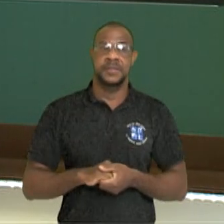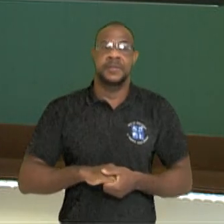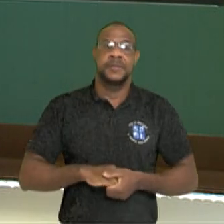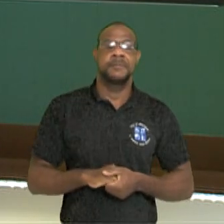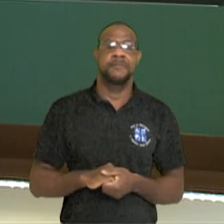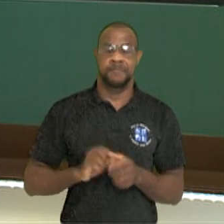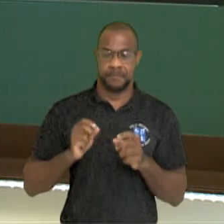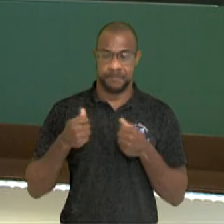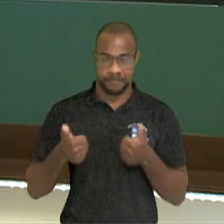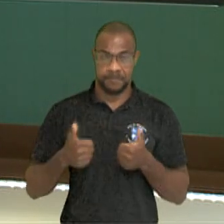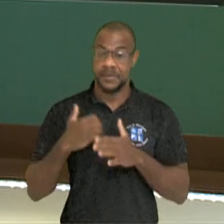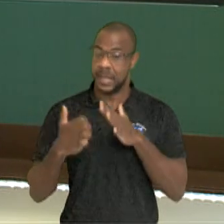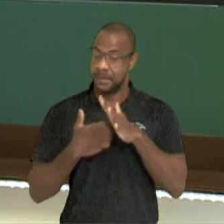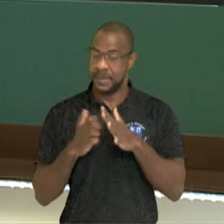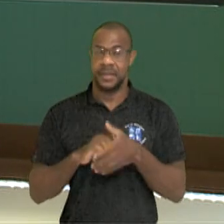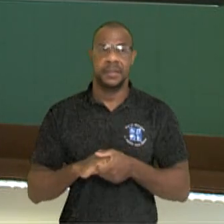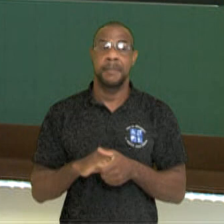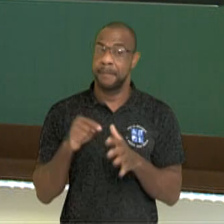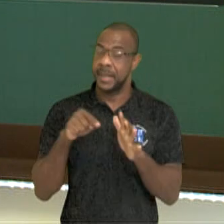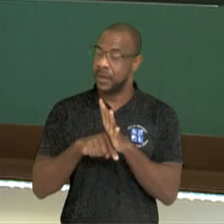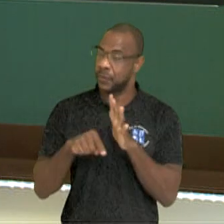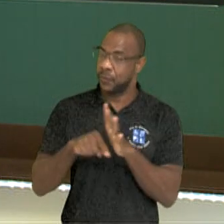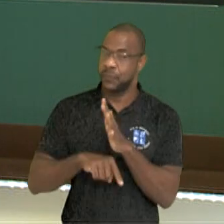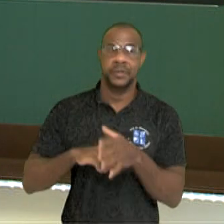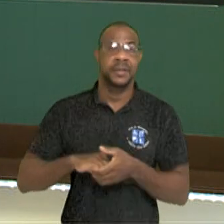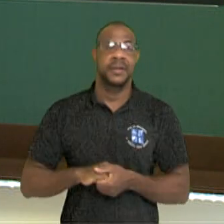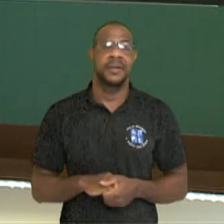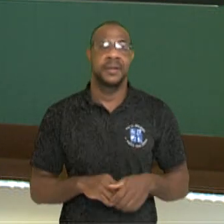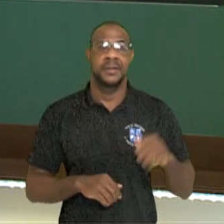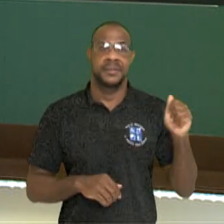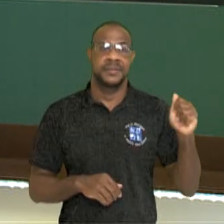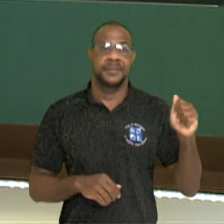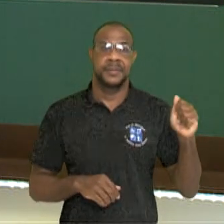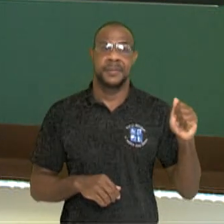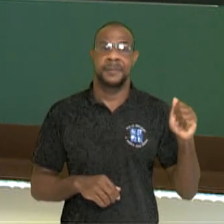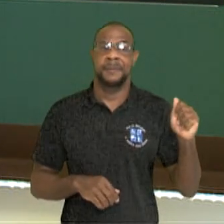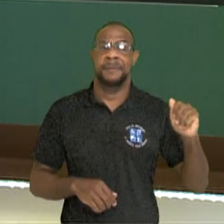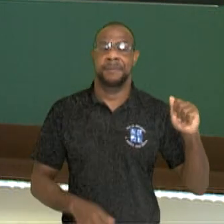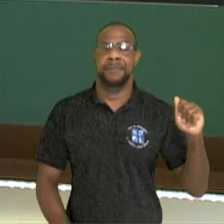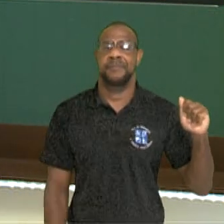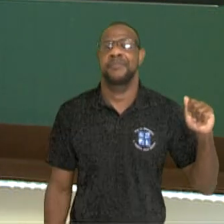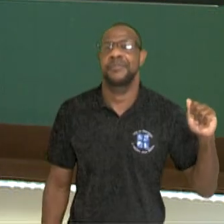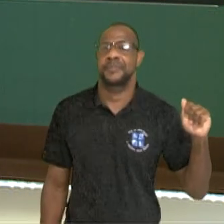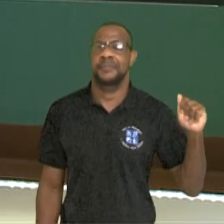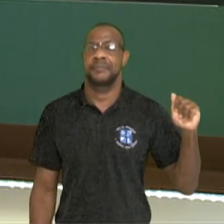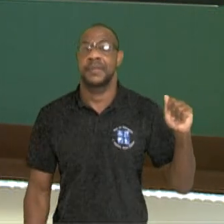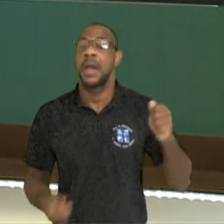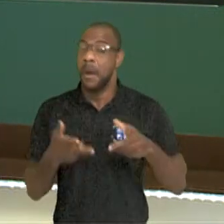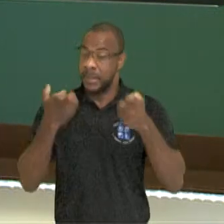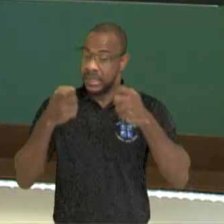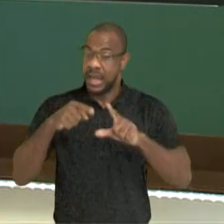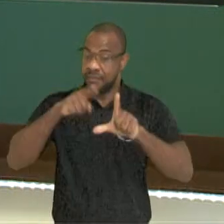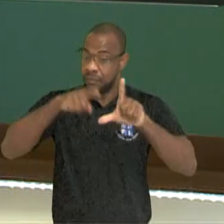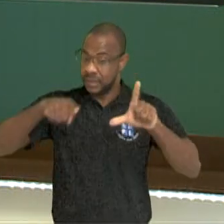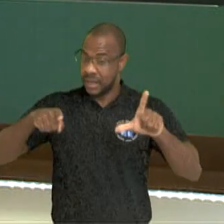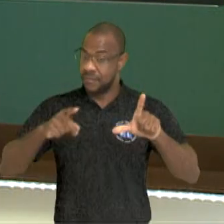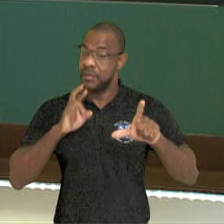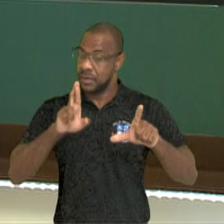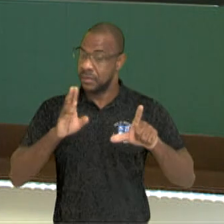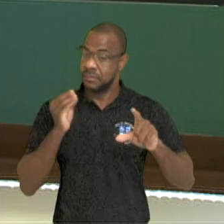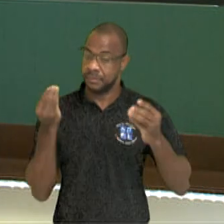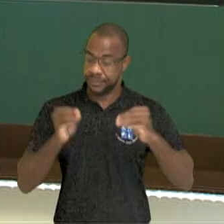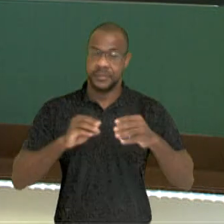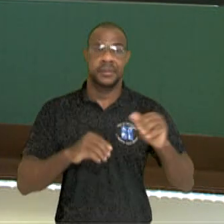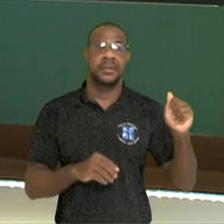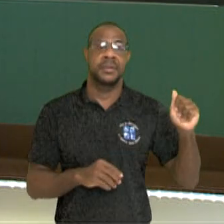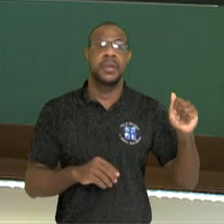dessa empresa. Perguntas, olha lá, responda as questões de acordo com o gráfico. Letra